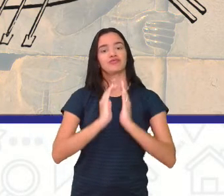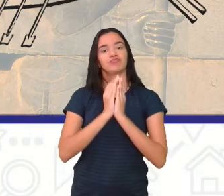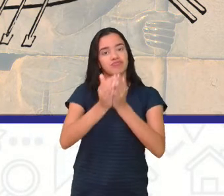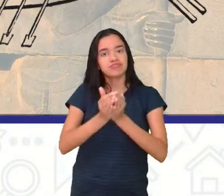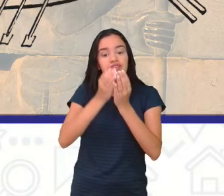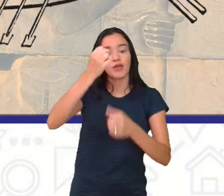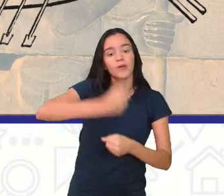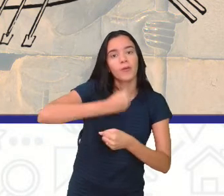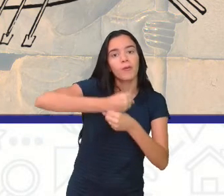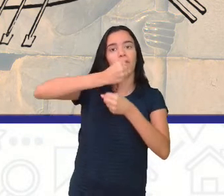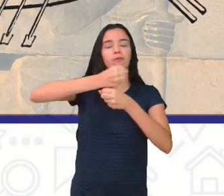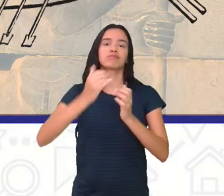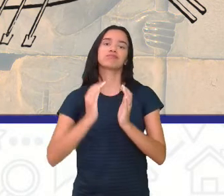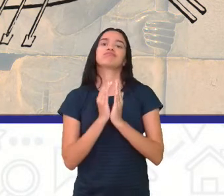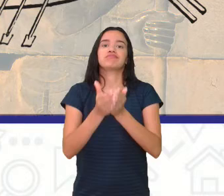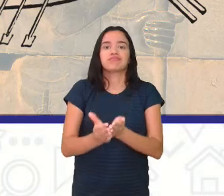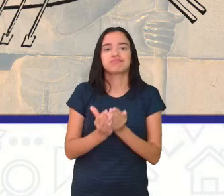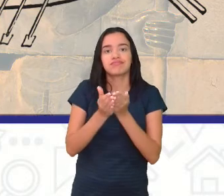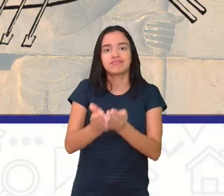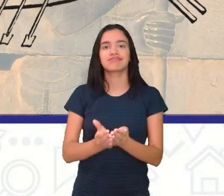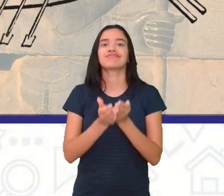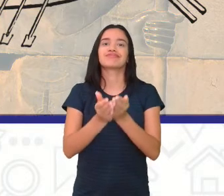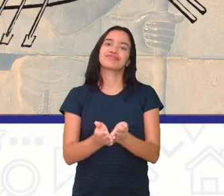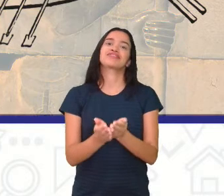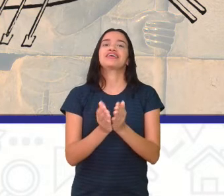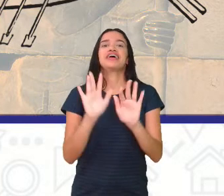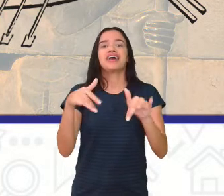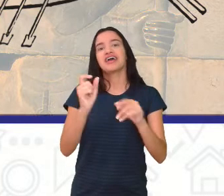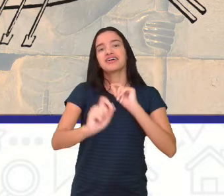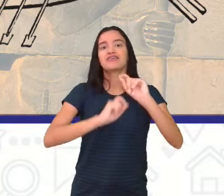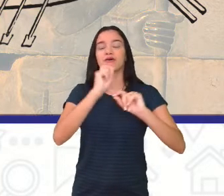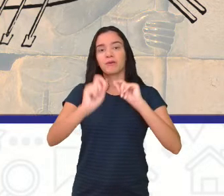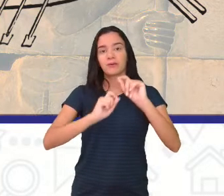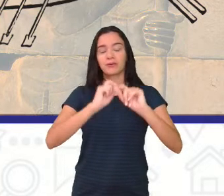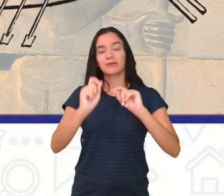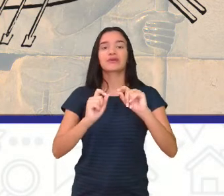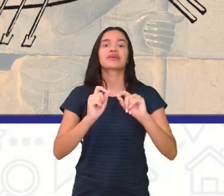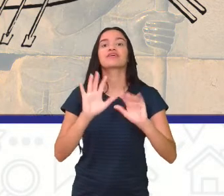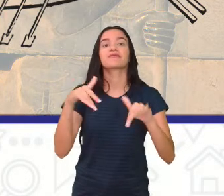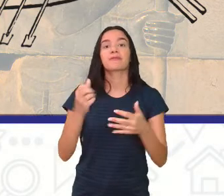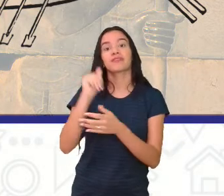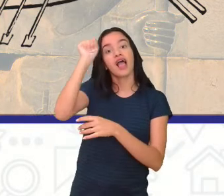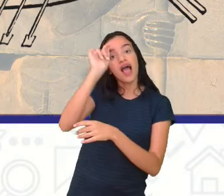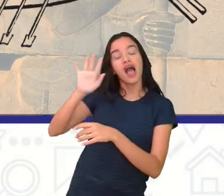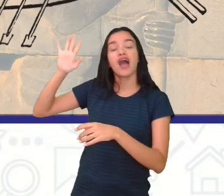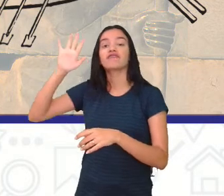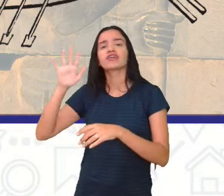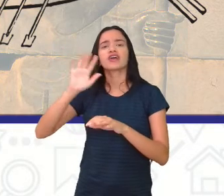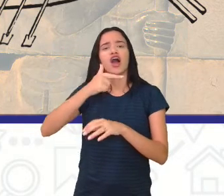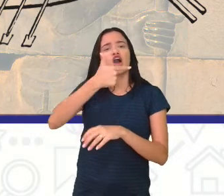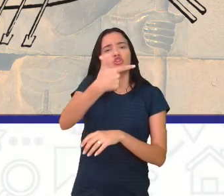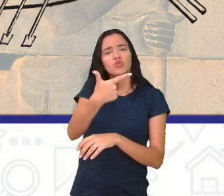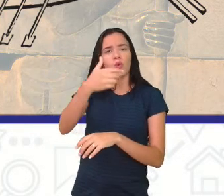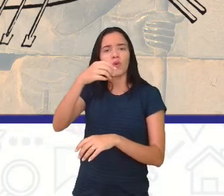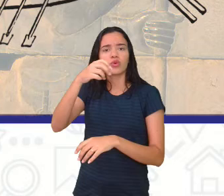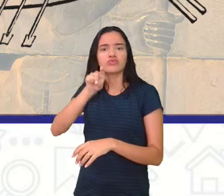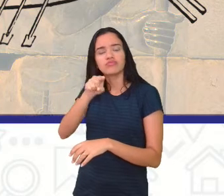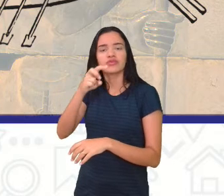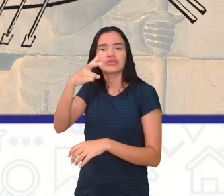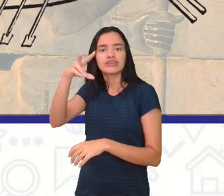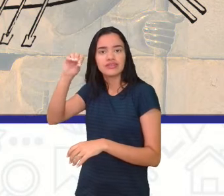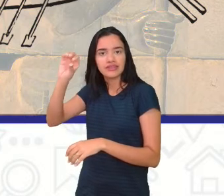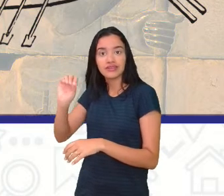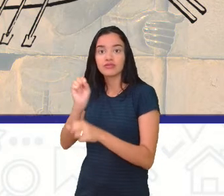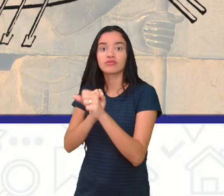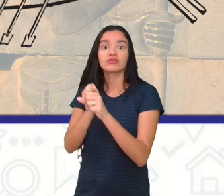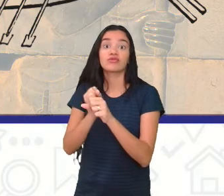construtores de navios que realizaram a circunnavegação da África 2.500 anos antes de Vasco da